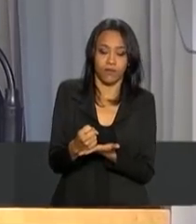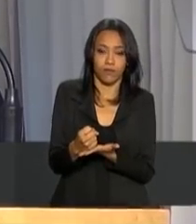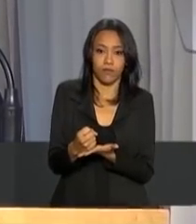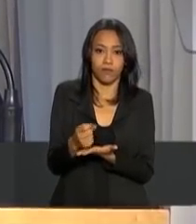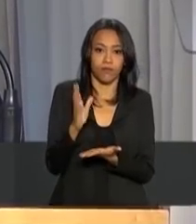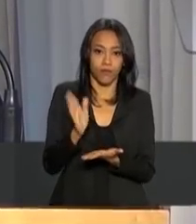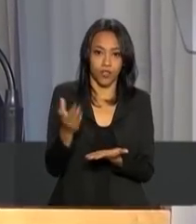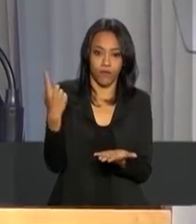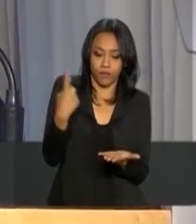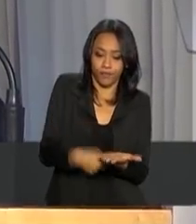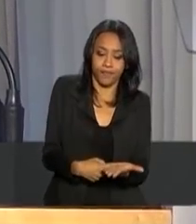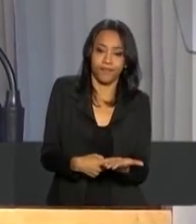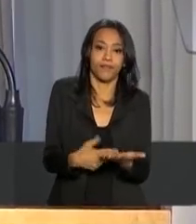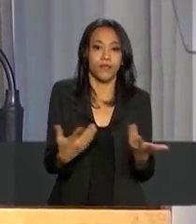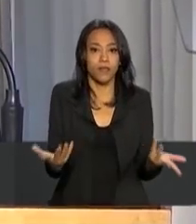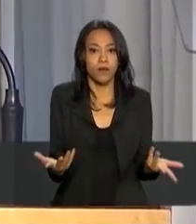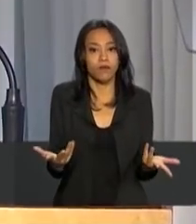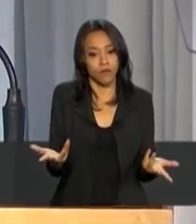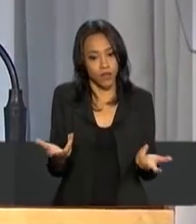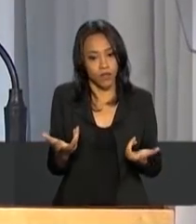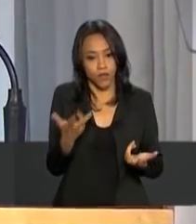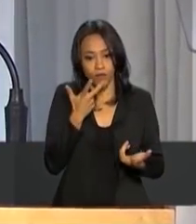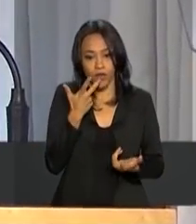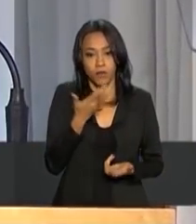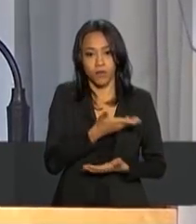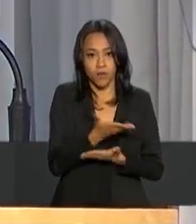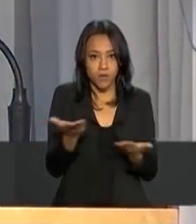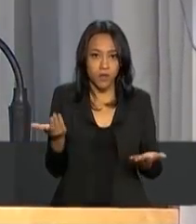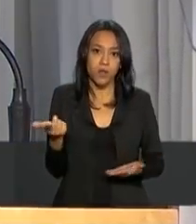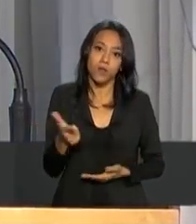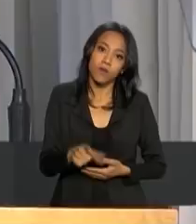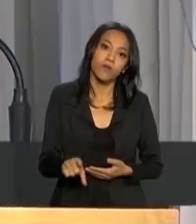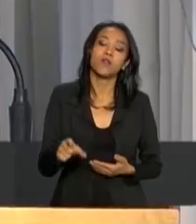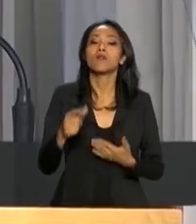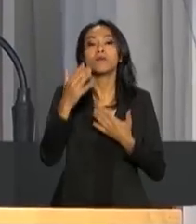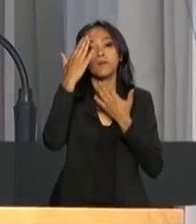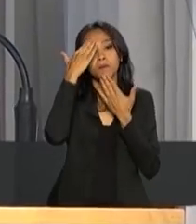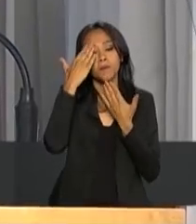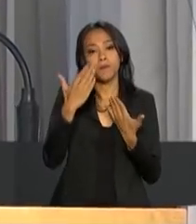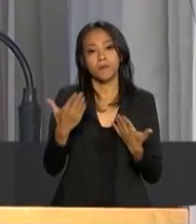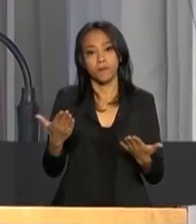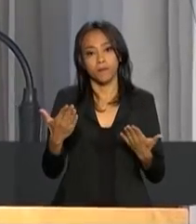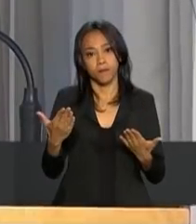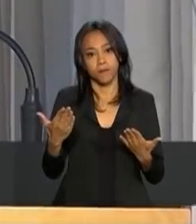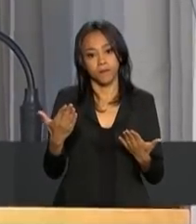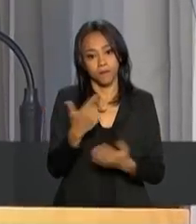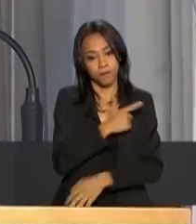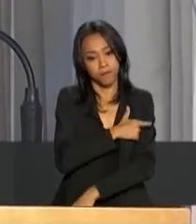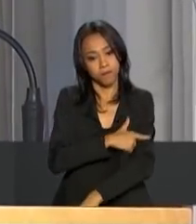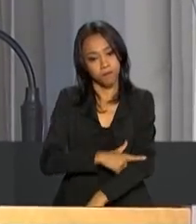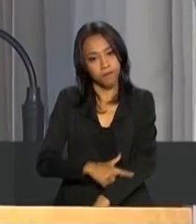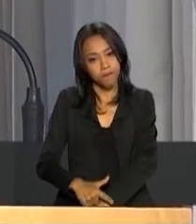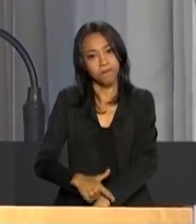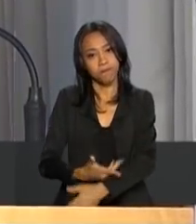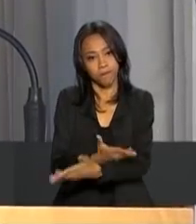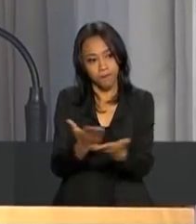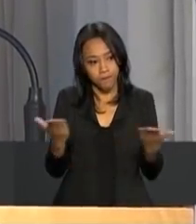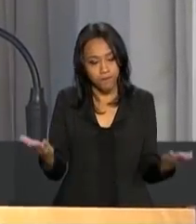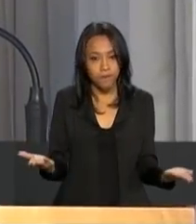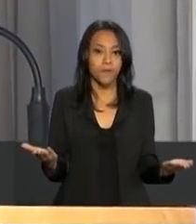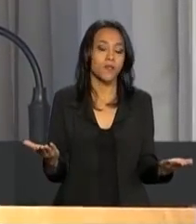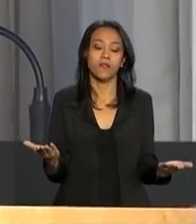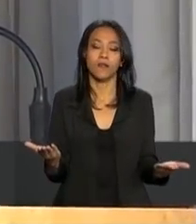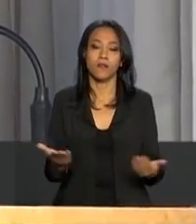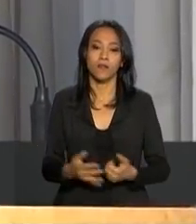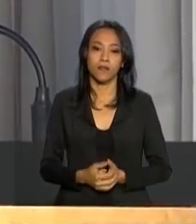dos contratos firmados. Então, digo eu, mais uma vez, agradecendo a gentileza, a delicadeza extraordinária de me